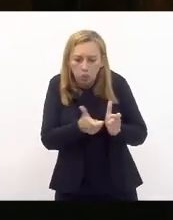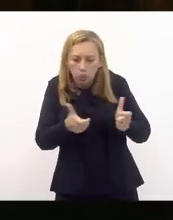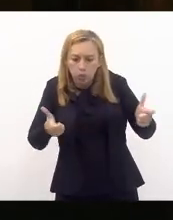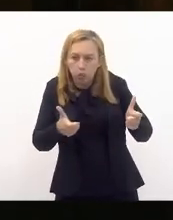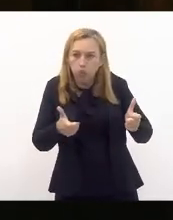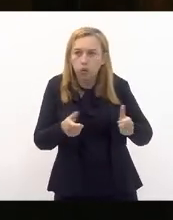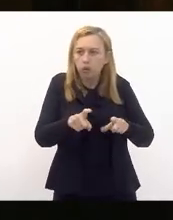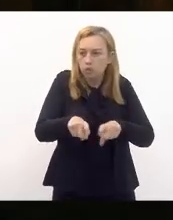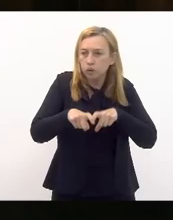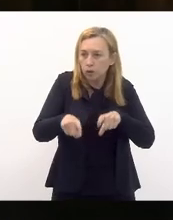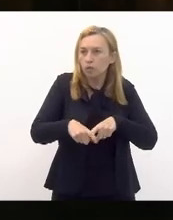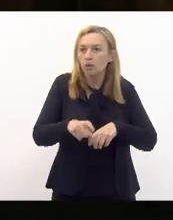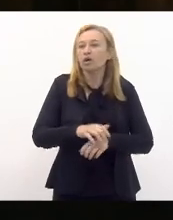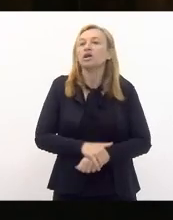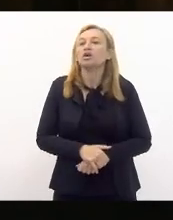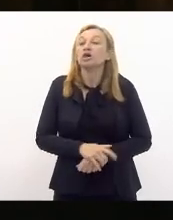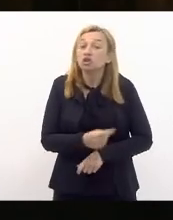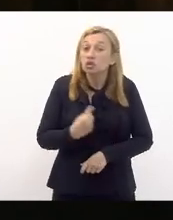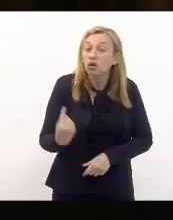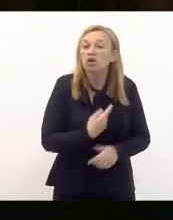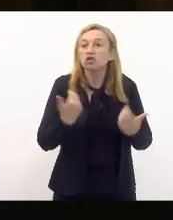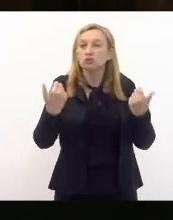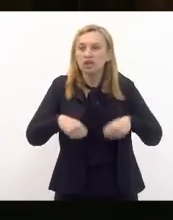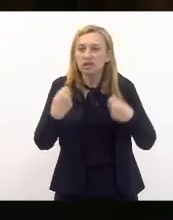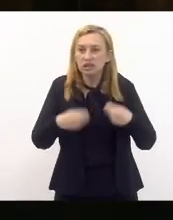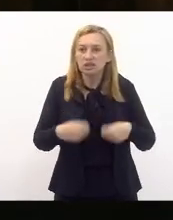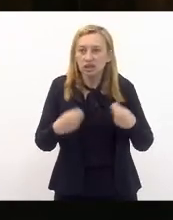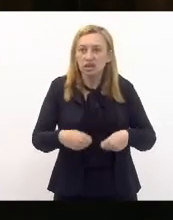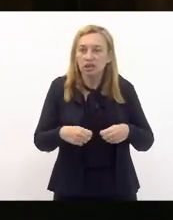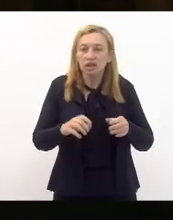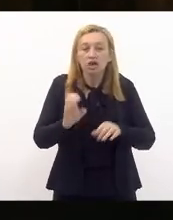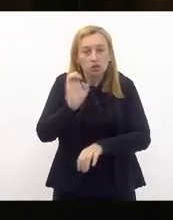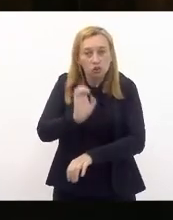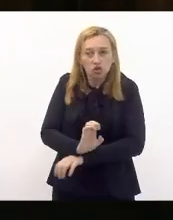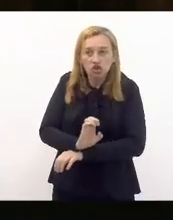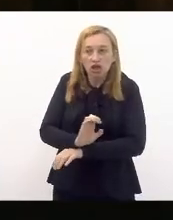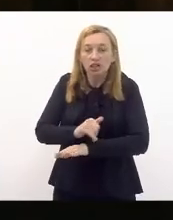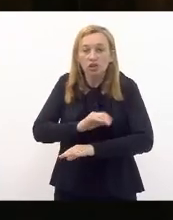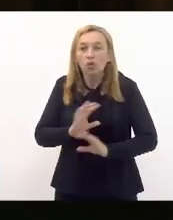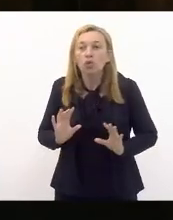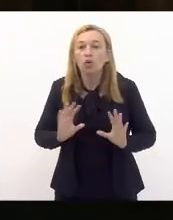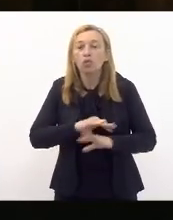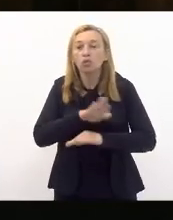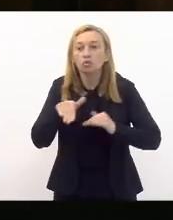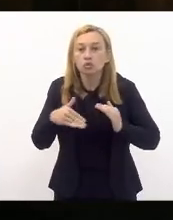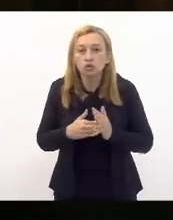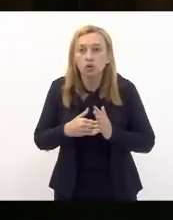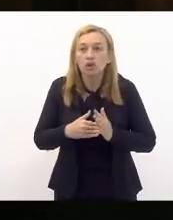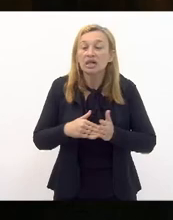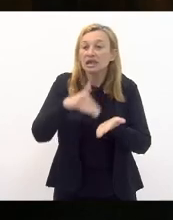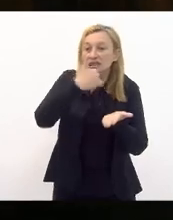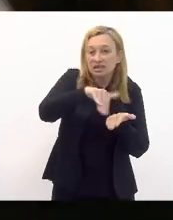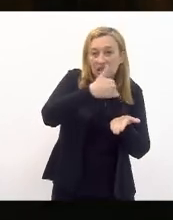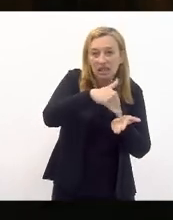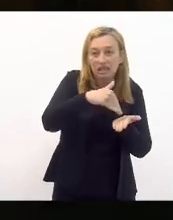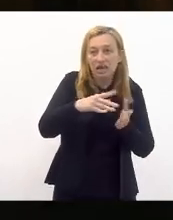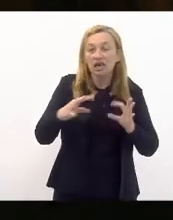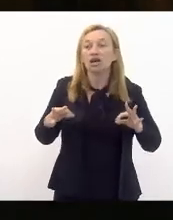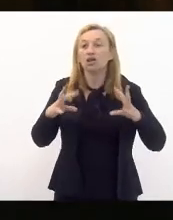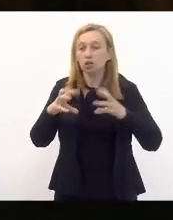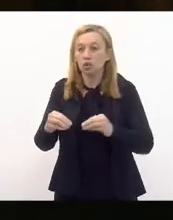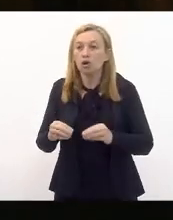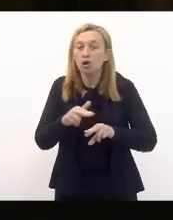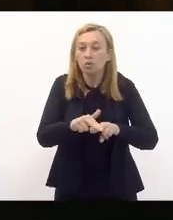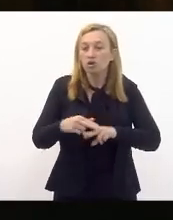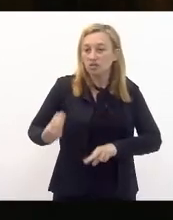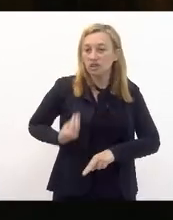do interior e na região dos lagos nós precisamos do Estado por inteiro nós precisamos de uma secretaria por inteira